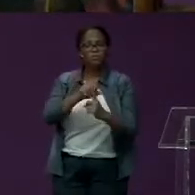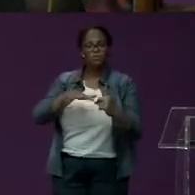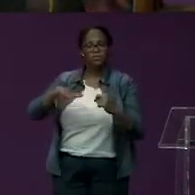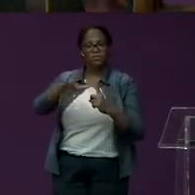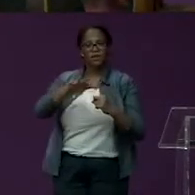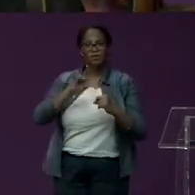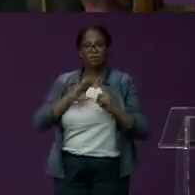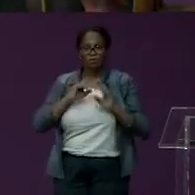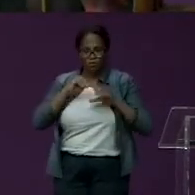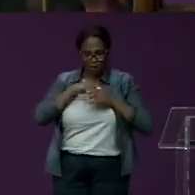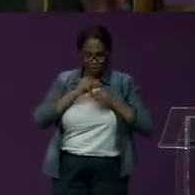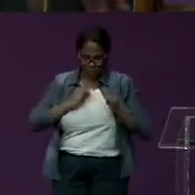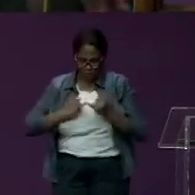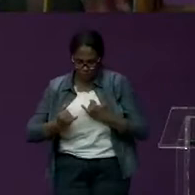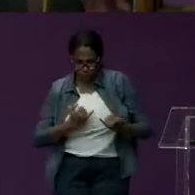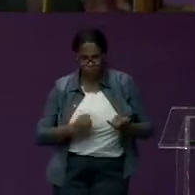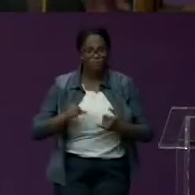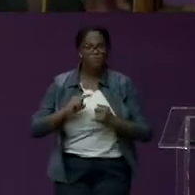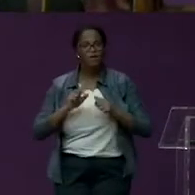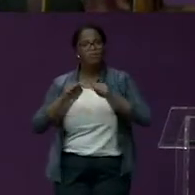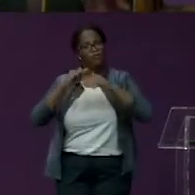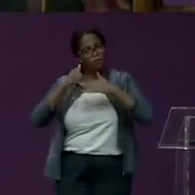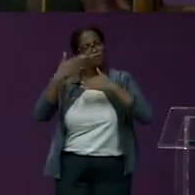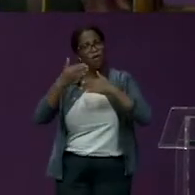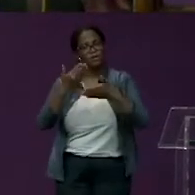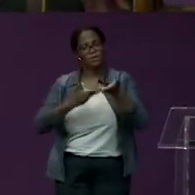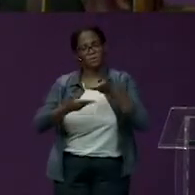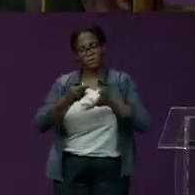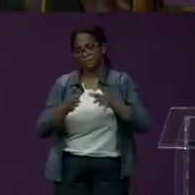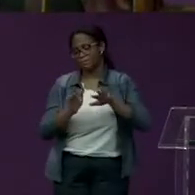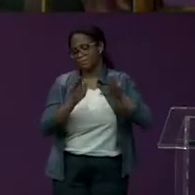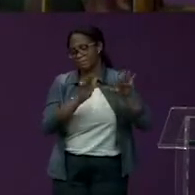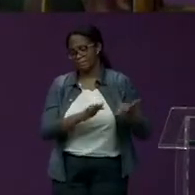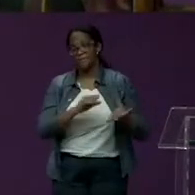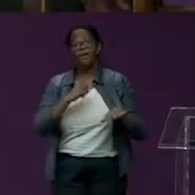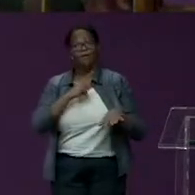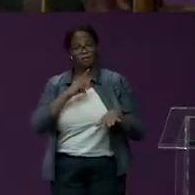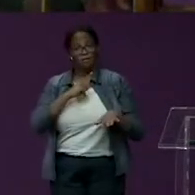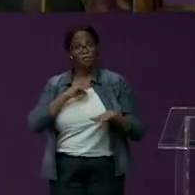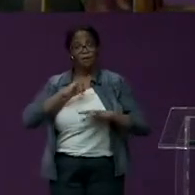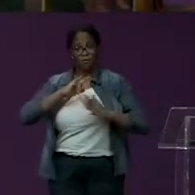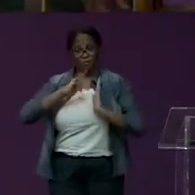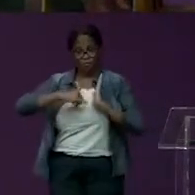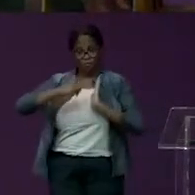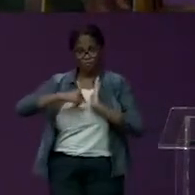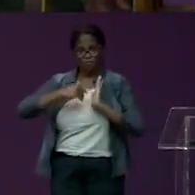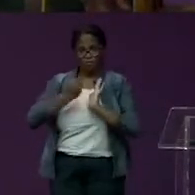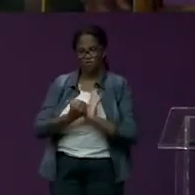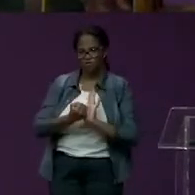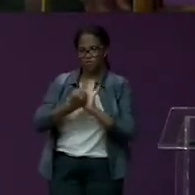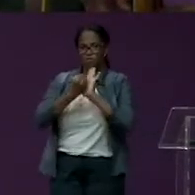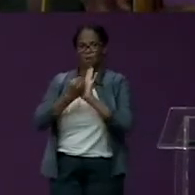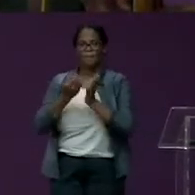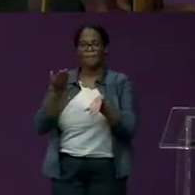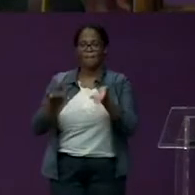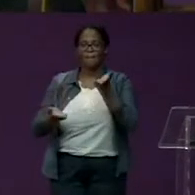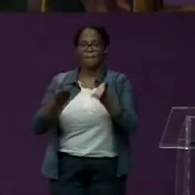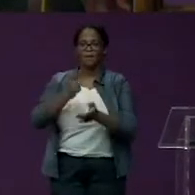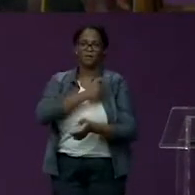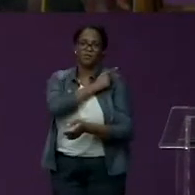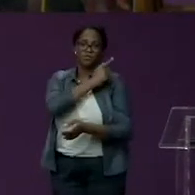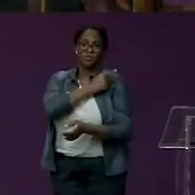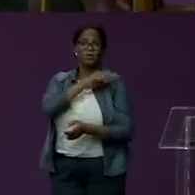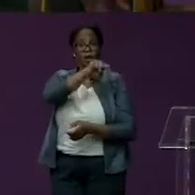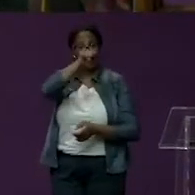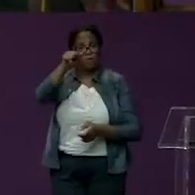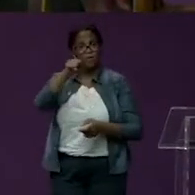muito interna. Me pediram aqui para lembrar que existe um documento de apoio ao balanço de gestão que está em construção e que as